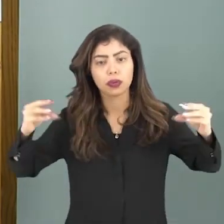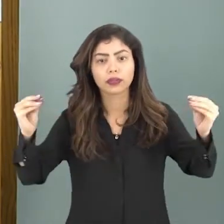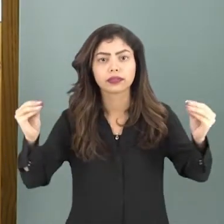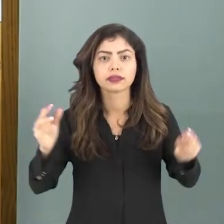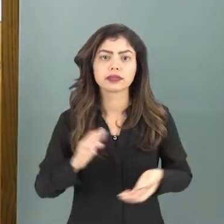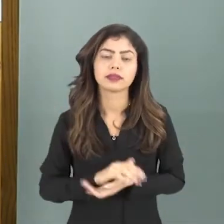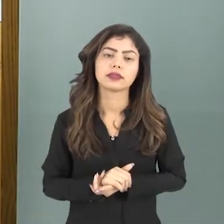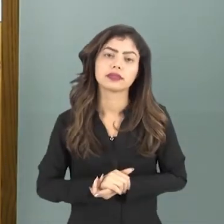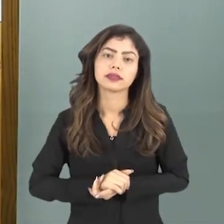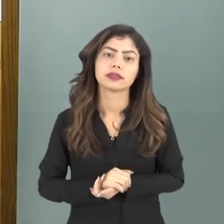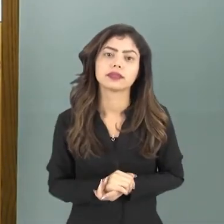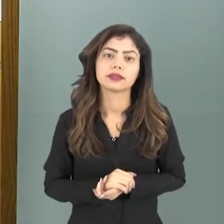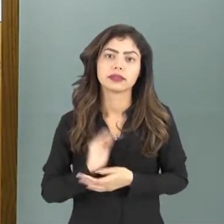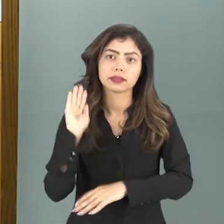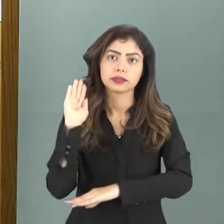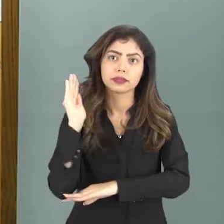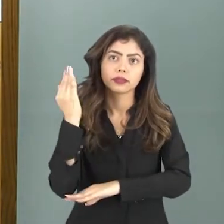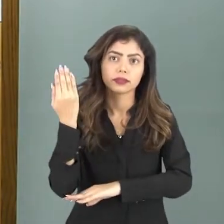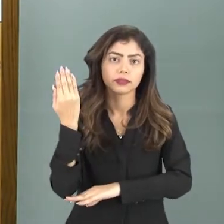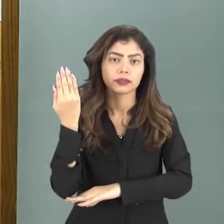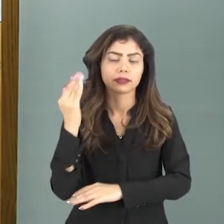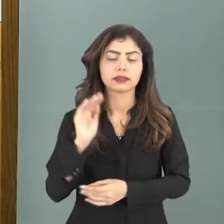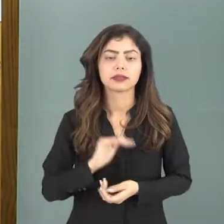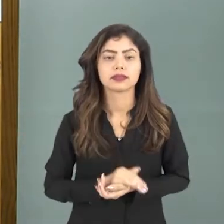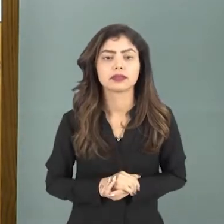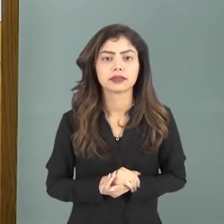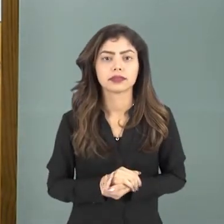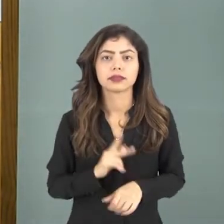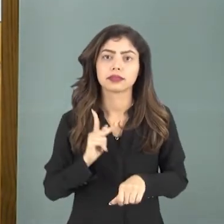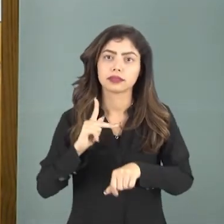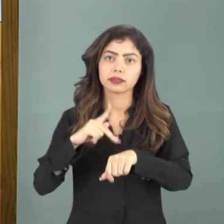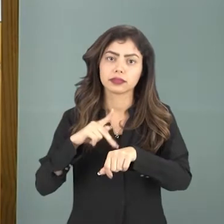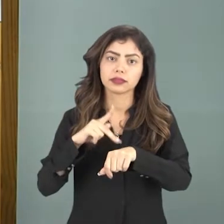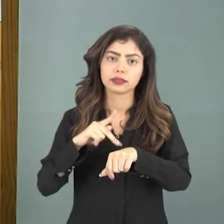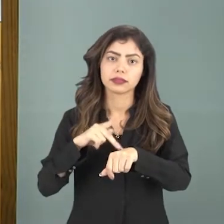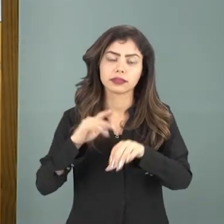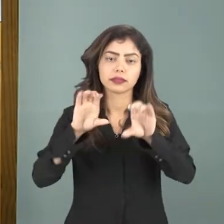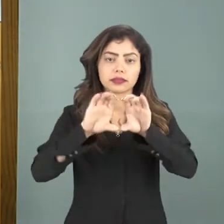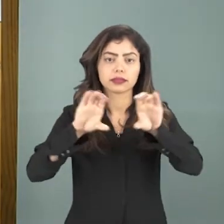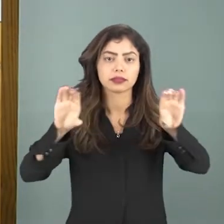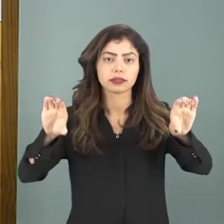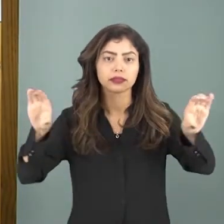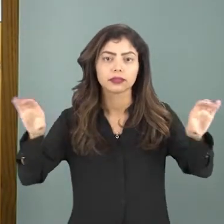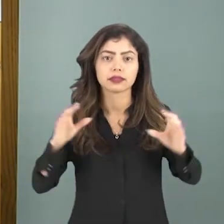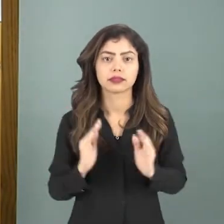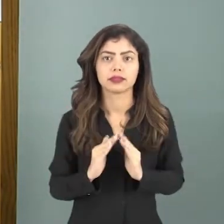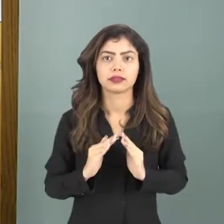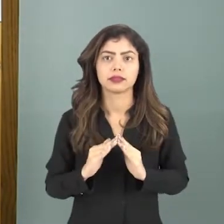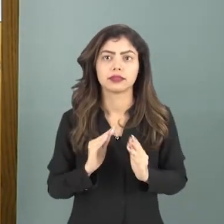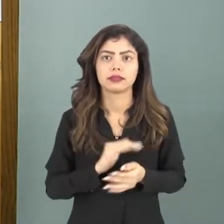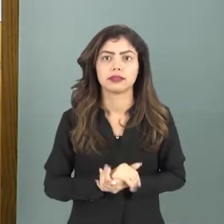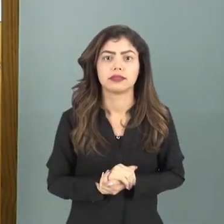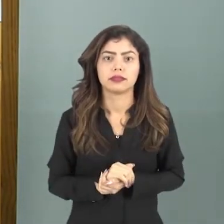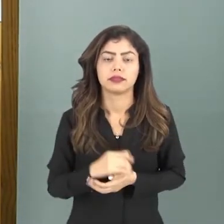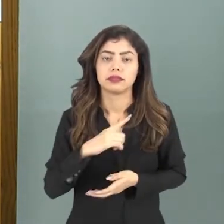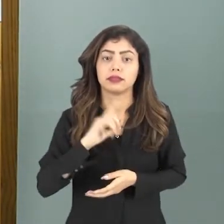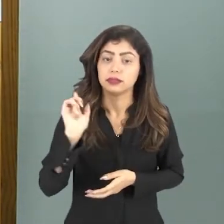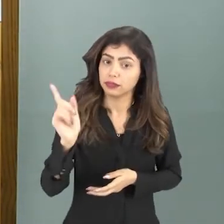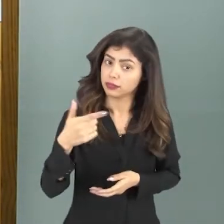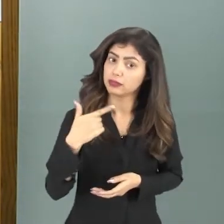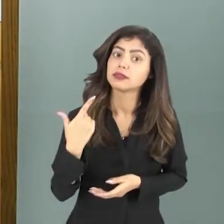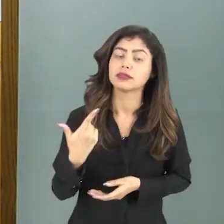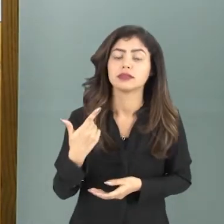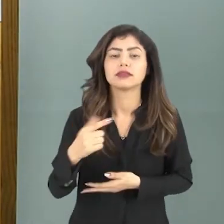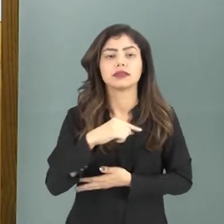de palha, outro porquinho construiu a casa de madeira e o outro construiu uma casa com tijolo. Mas